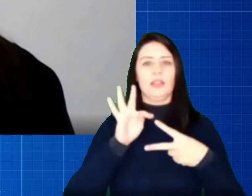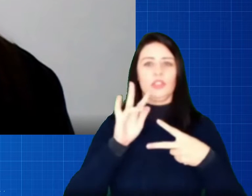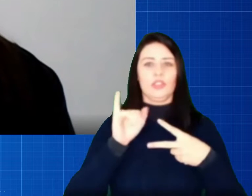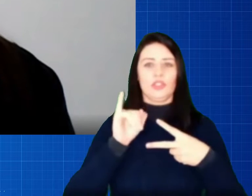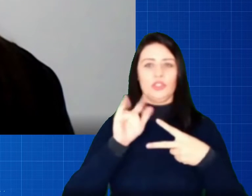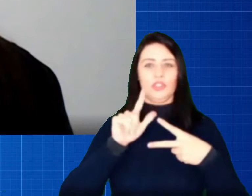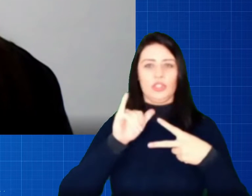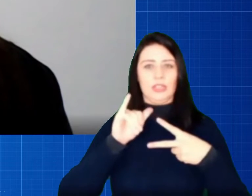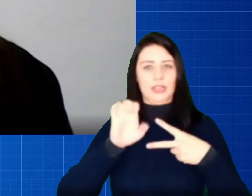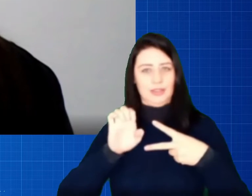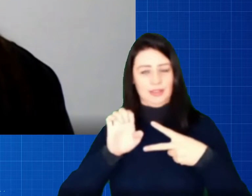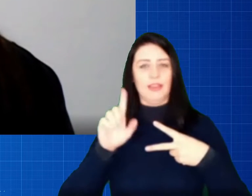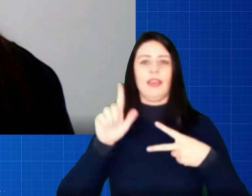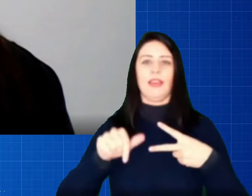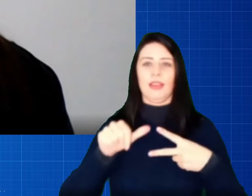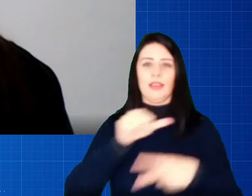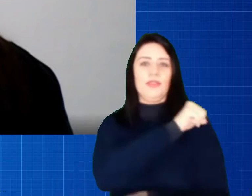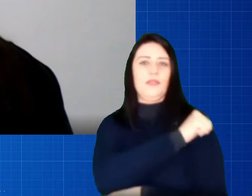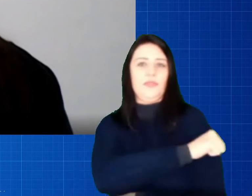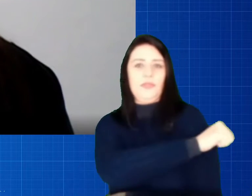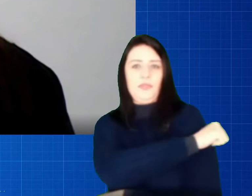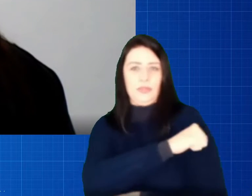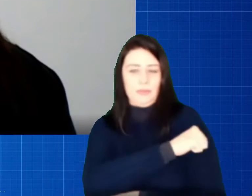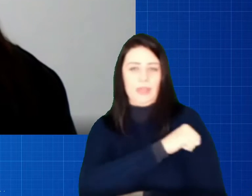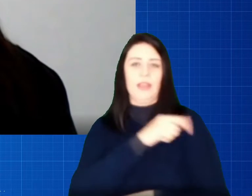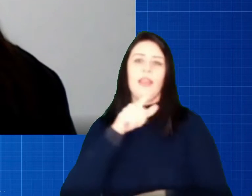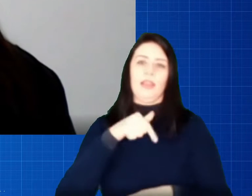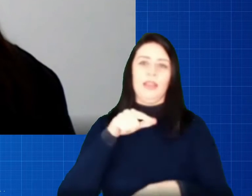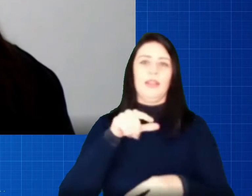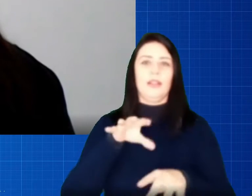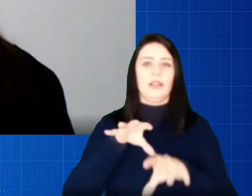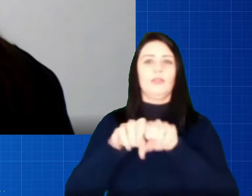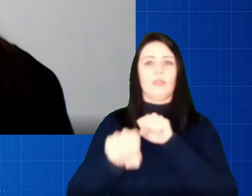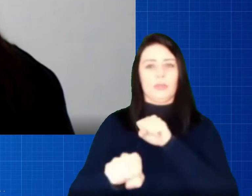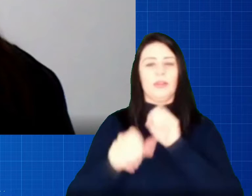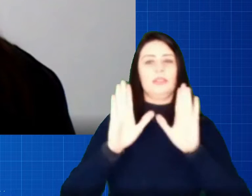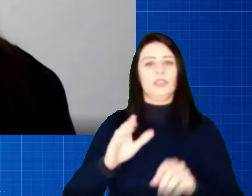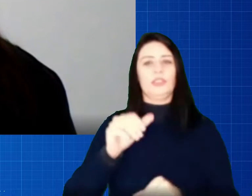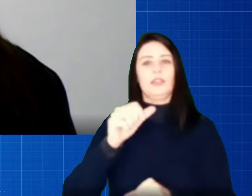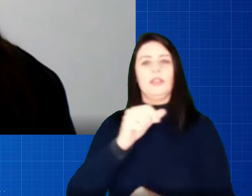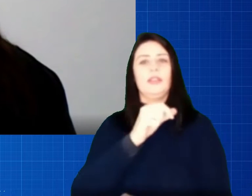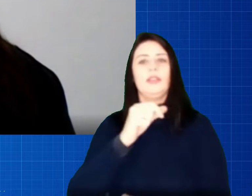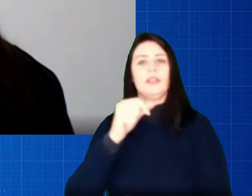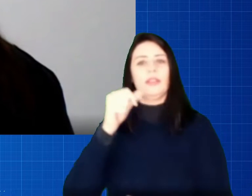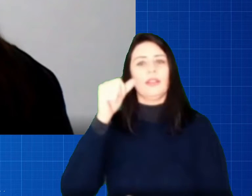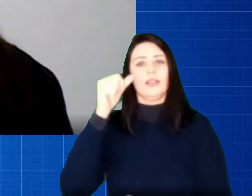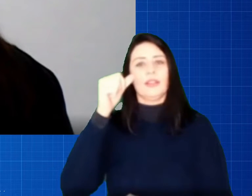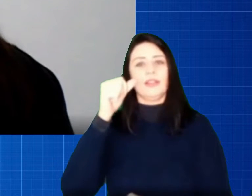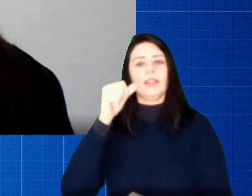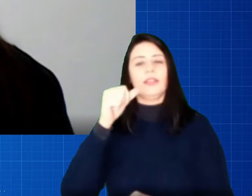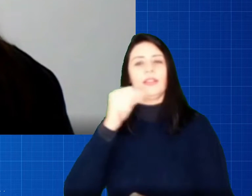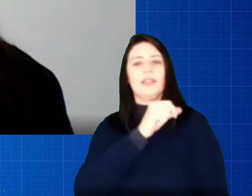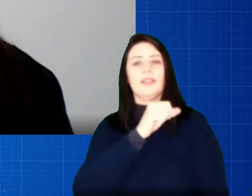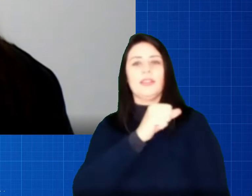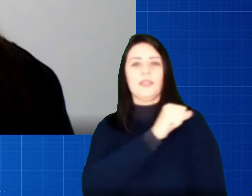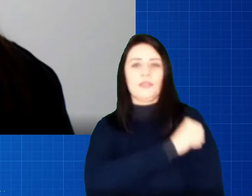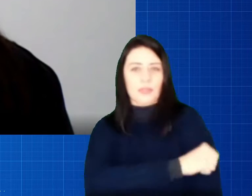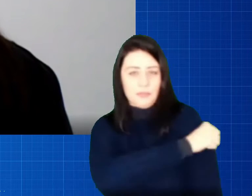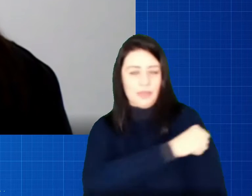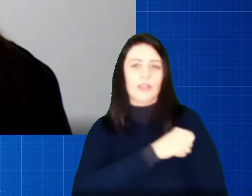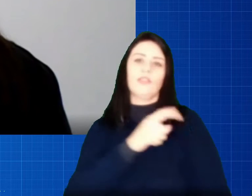a Tili Greborgi Zibel, é enfermeira do Secria, ela é bacharel em enfermagem pela Faculdade Evangélica do